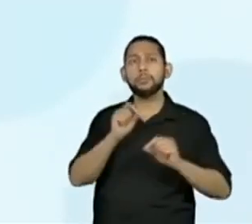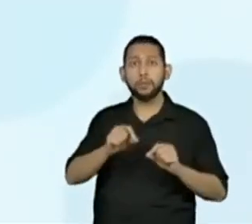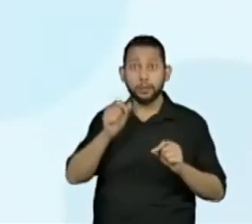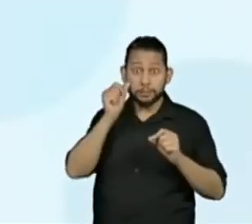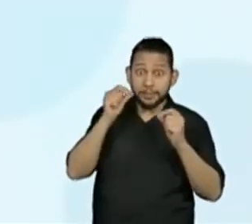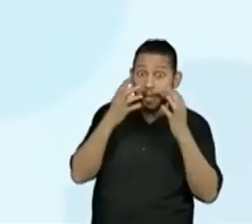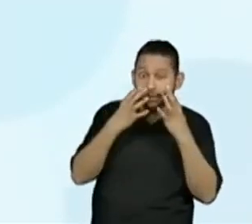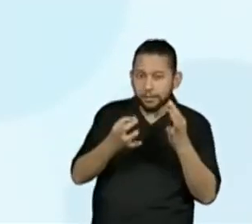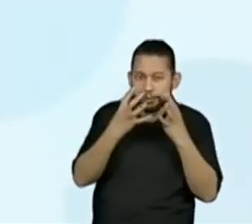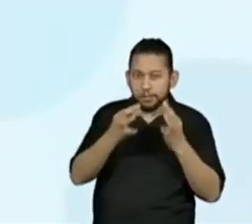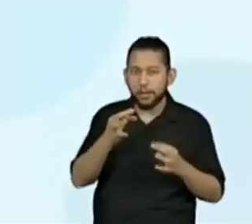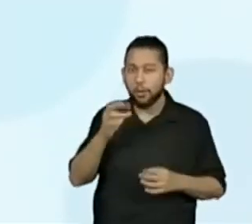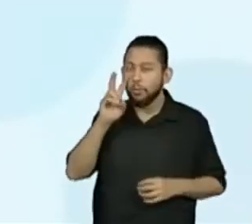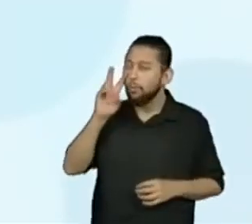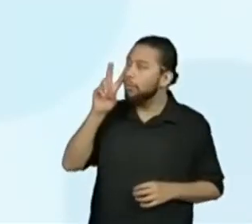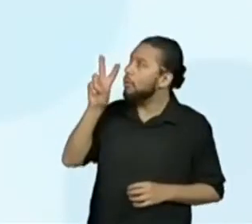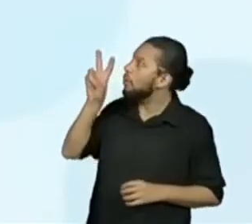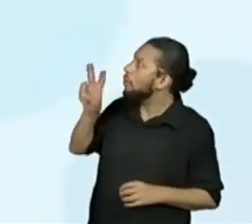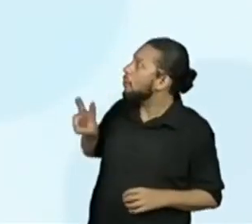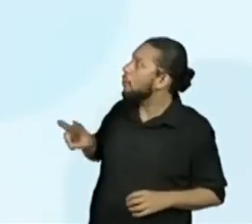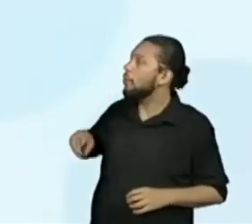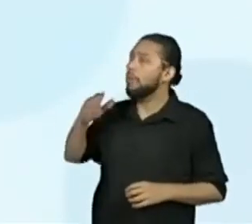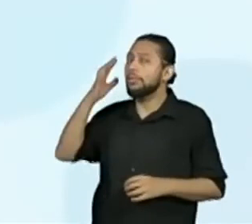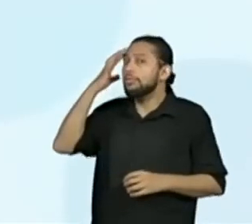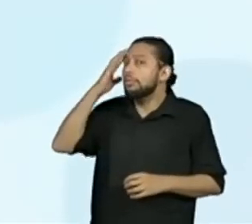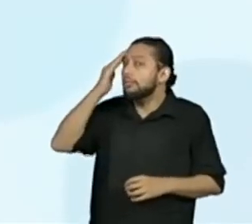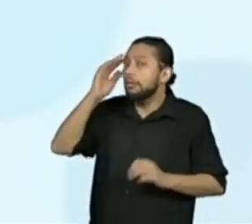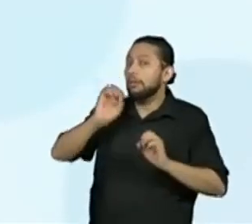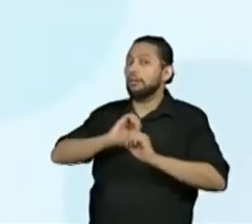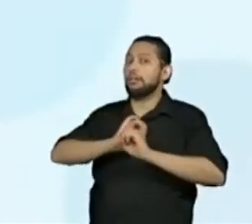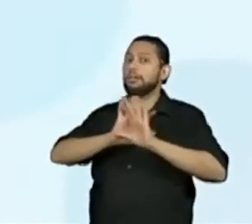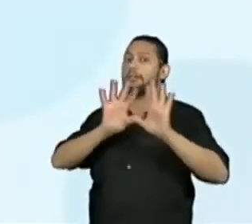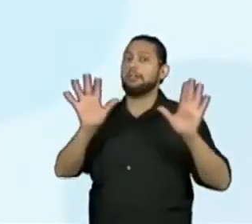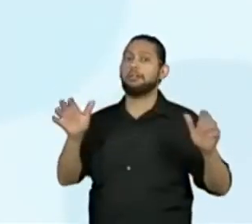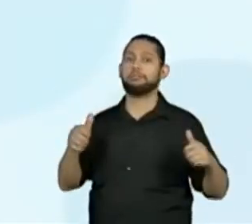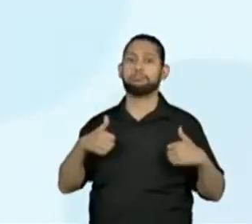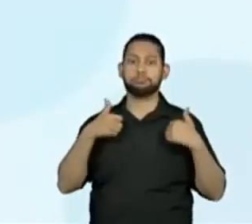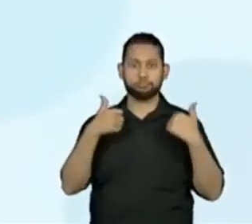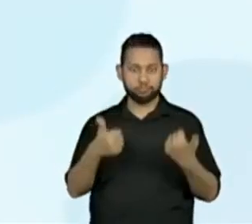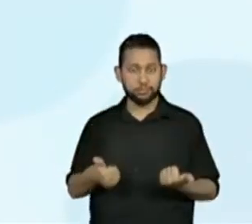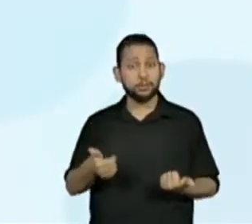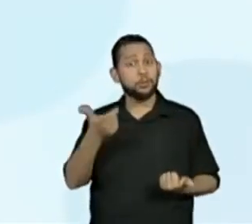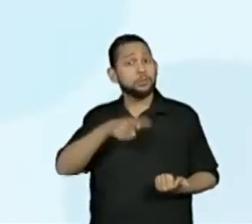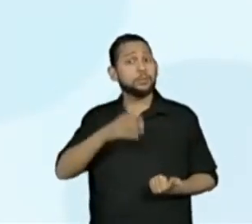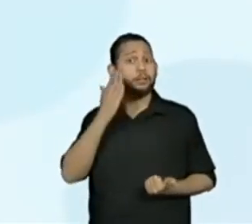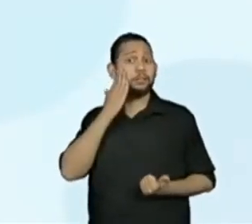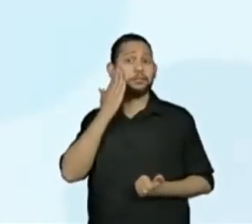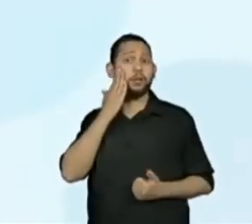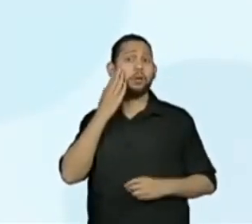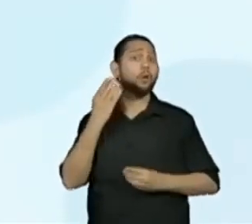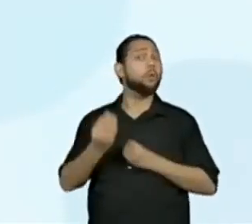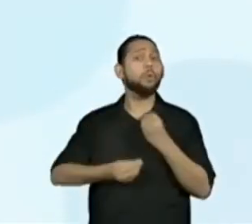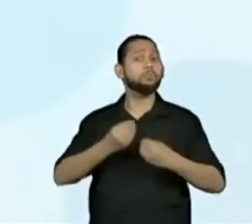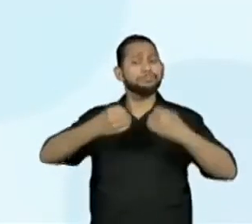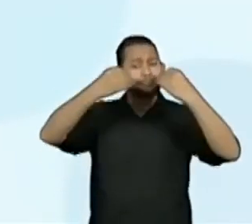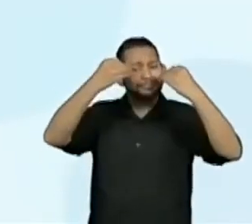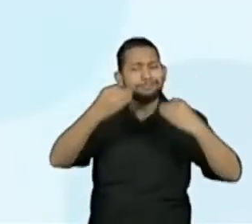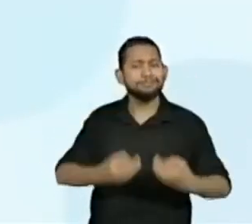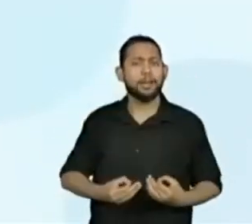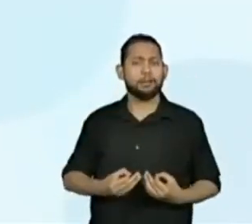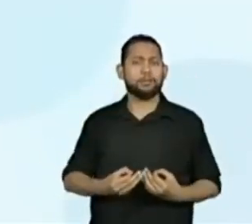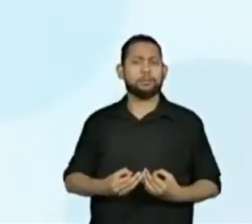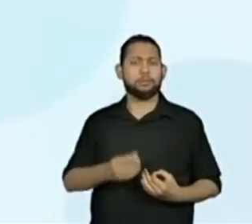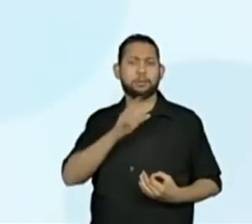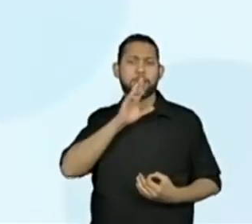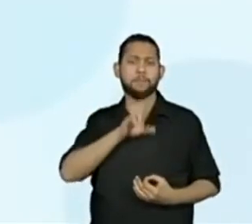no que está escrito, na leitura, na compreensão do enunciado, para saber resolver exatamente aquilo que se